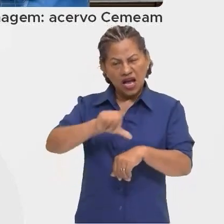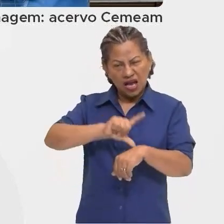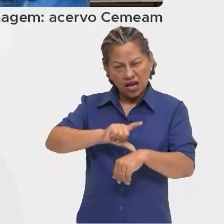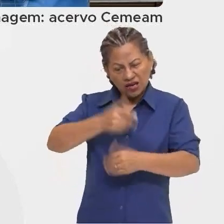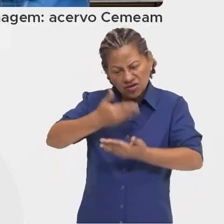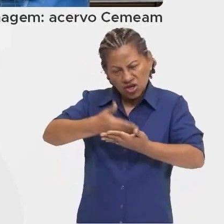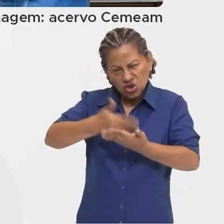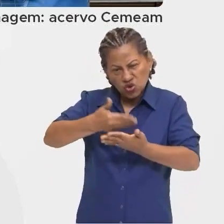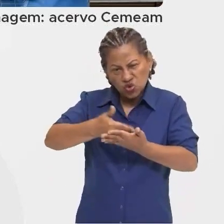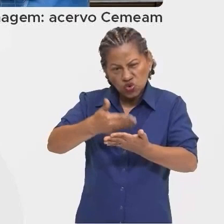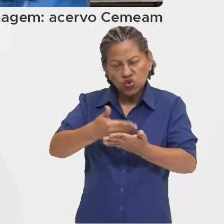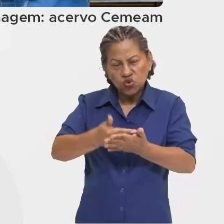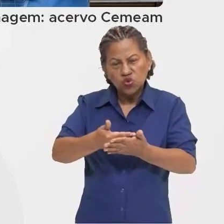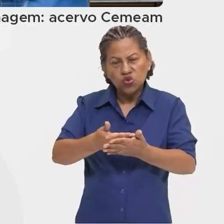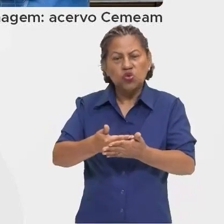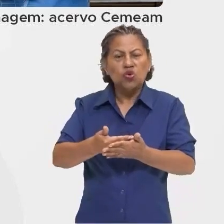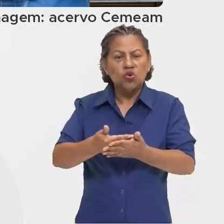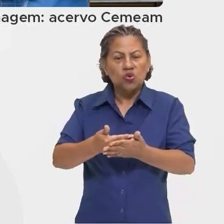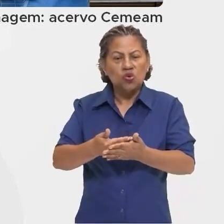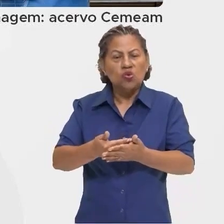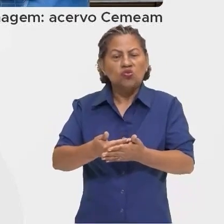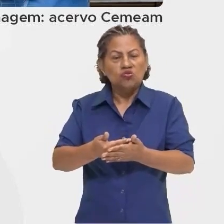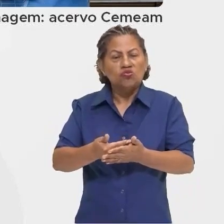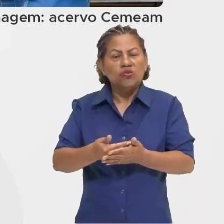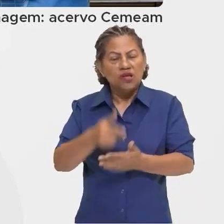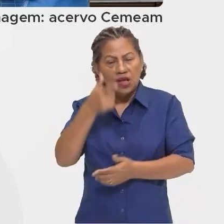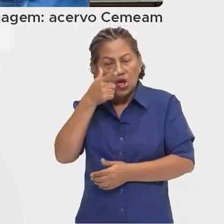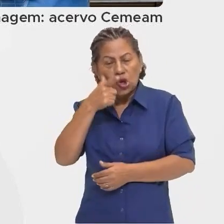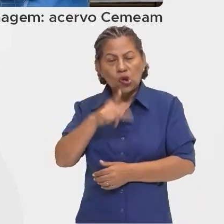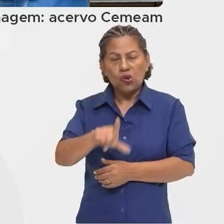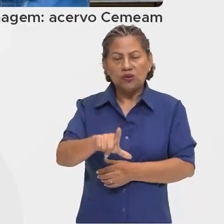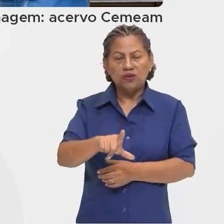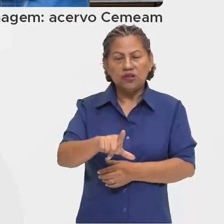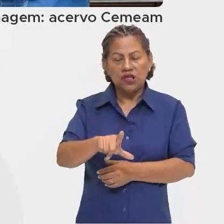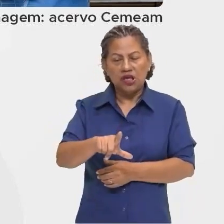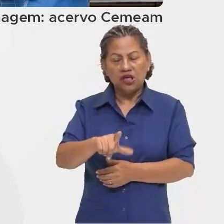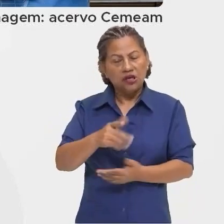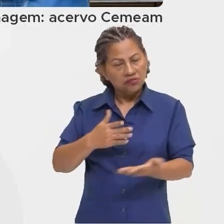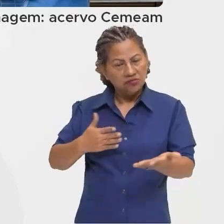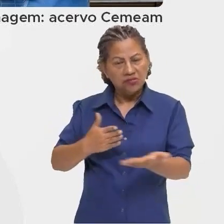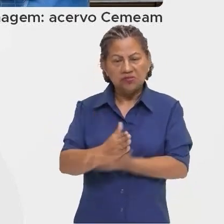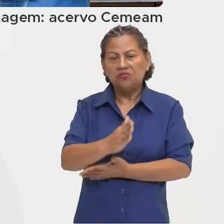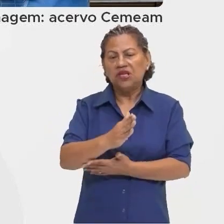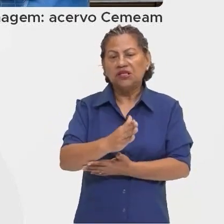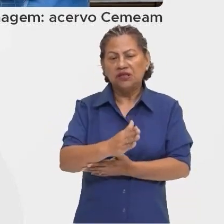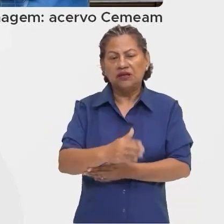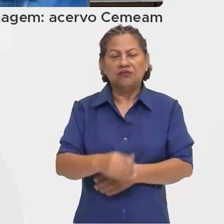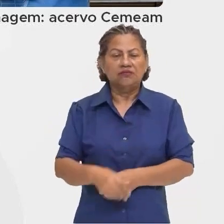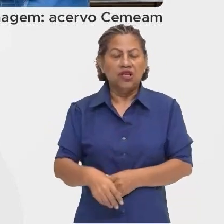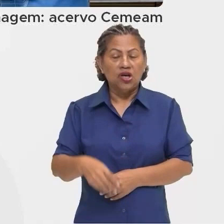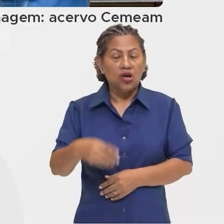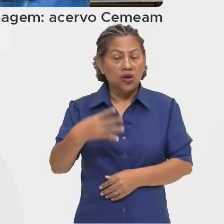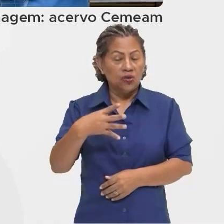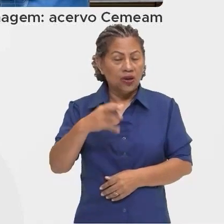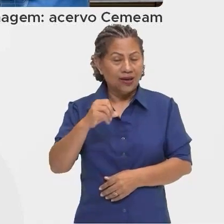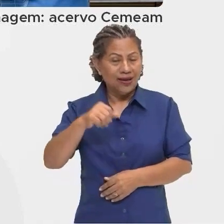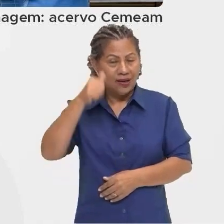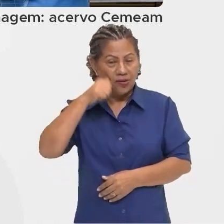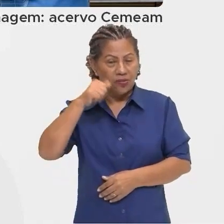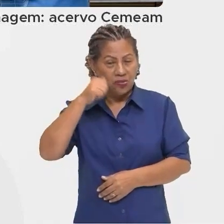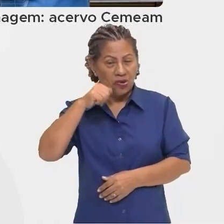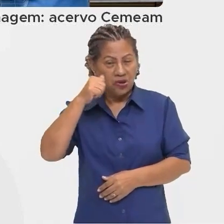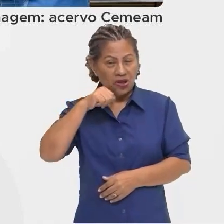deparei com várias adversidades. Eram apenas 5 mulheres em uma turma de 40 alunos. Tive que abrir mão de muita